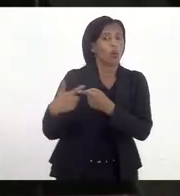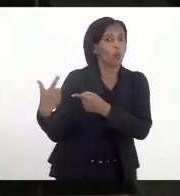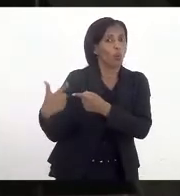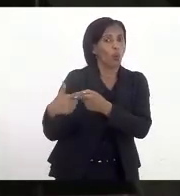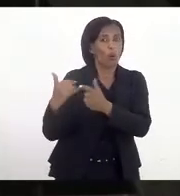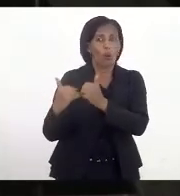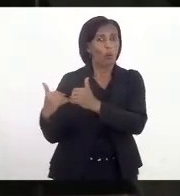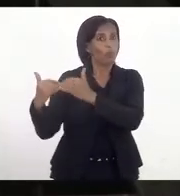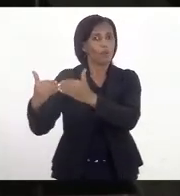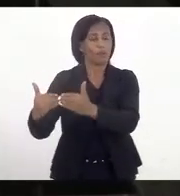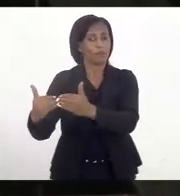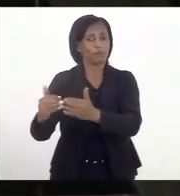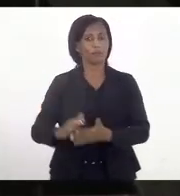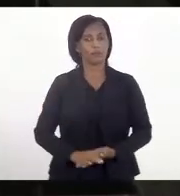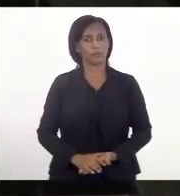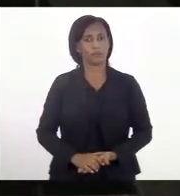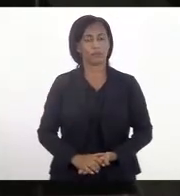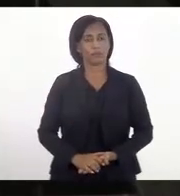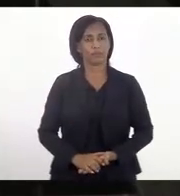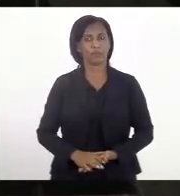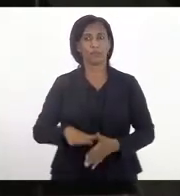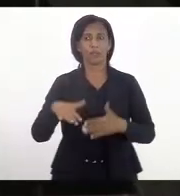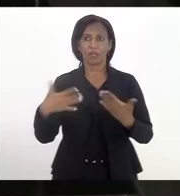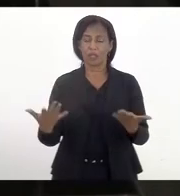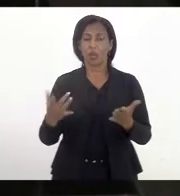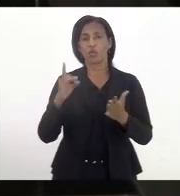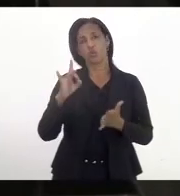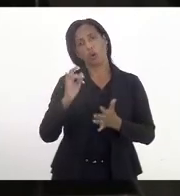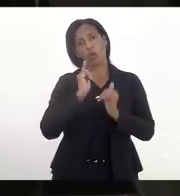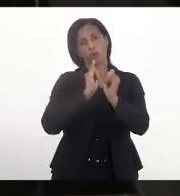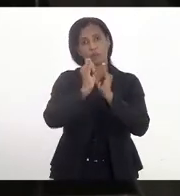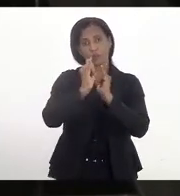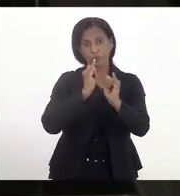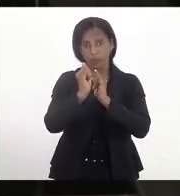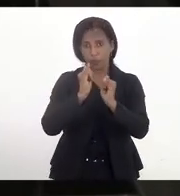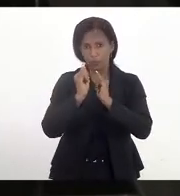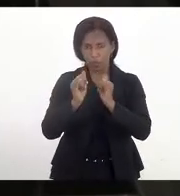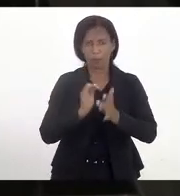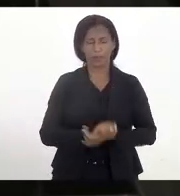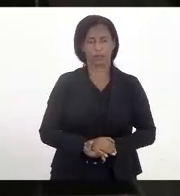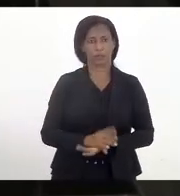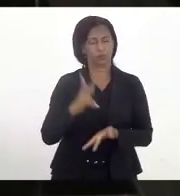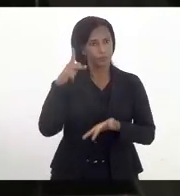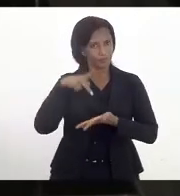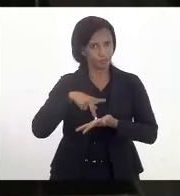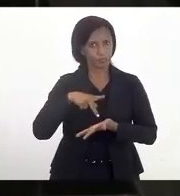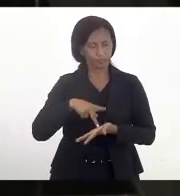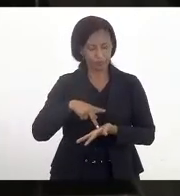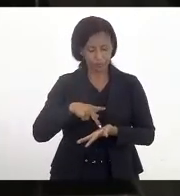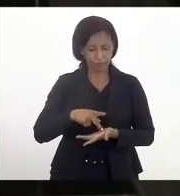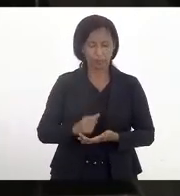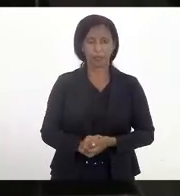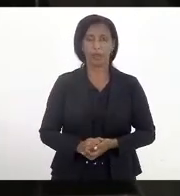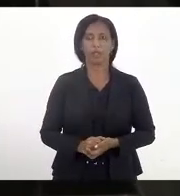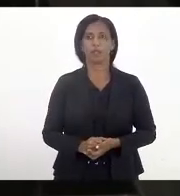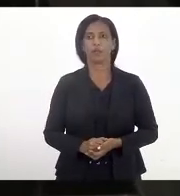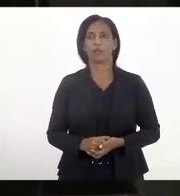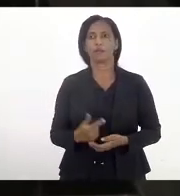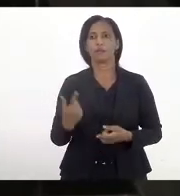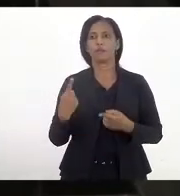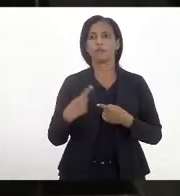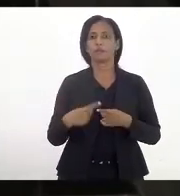neto Então eu queria trazer esses dados de realidade porque